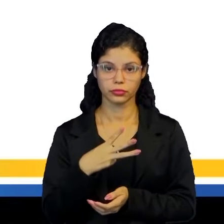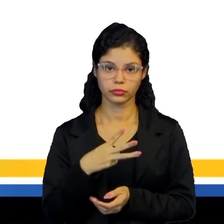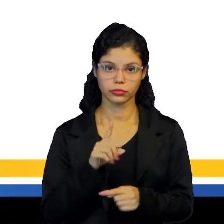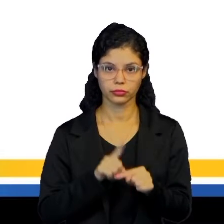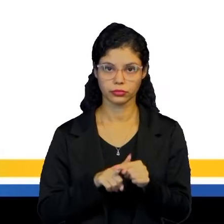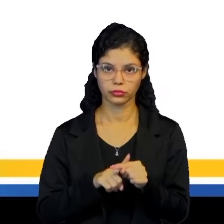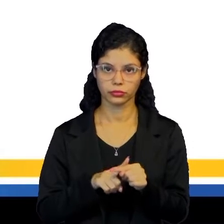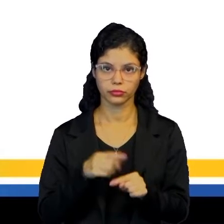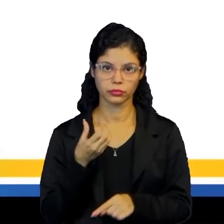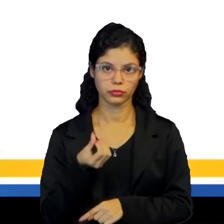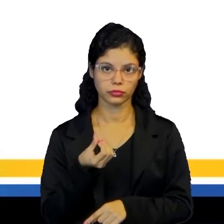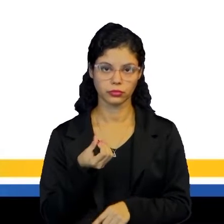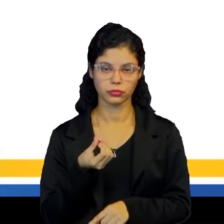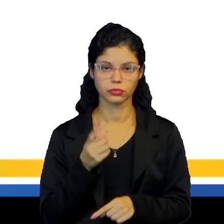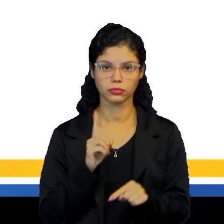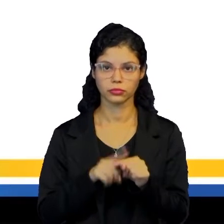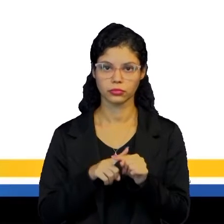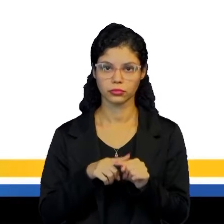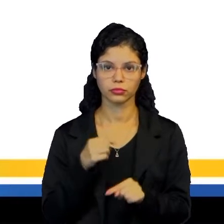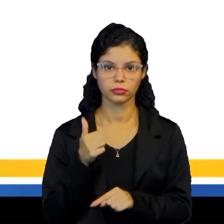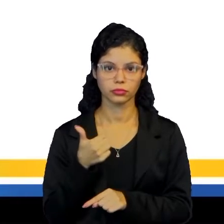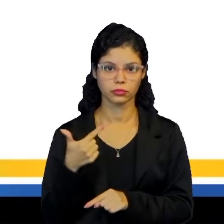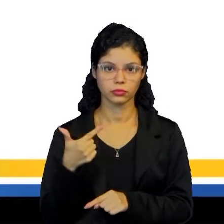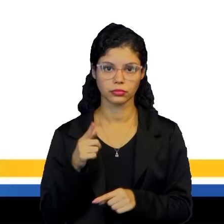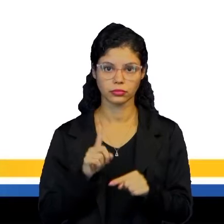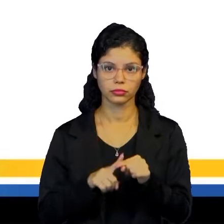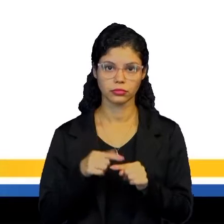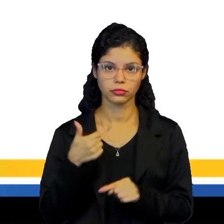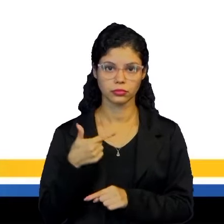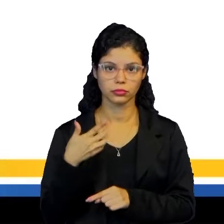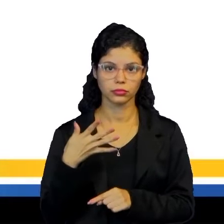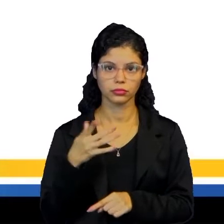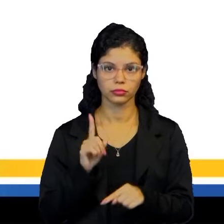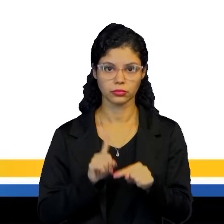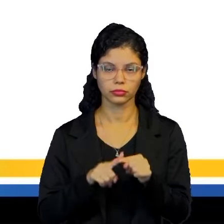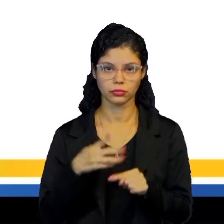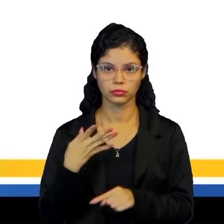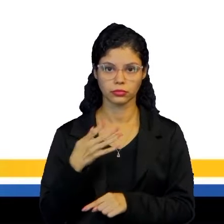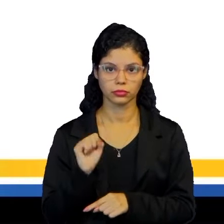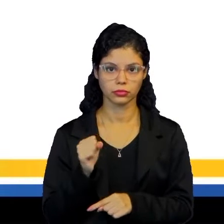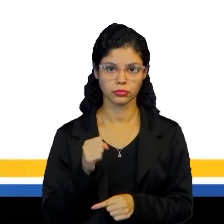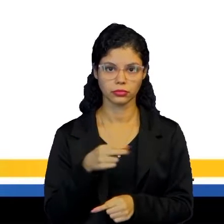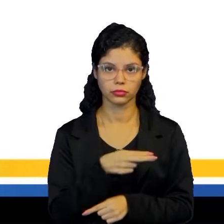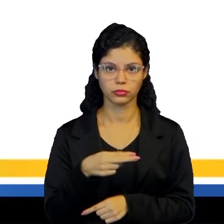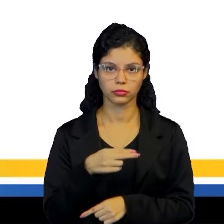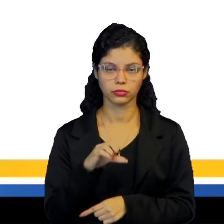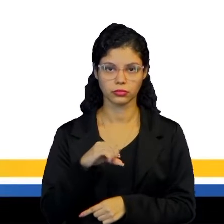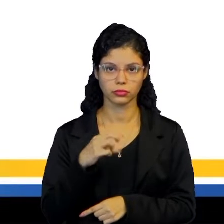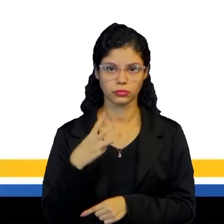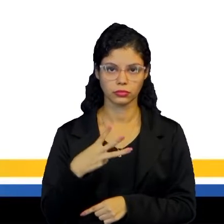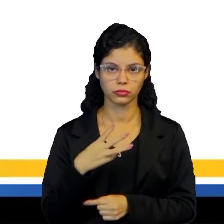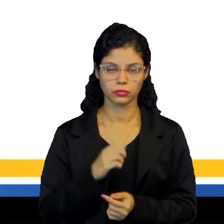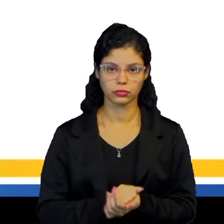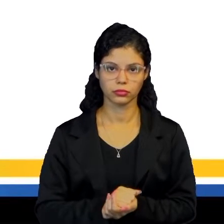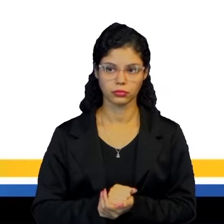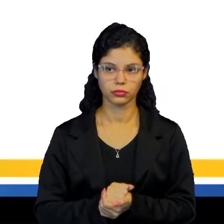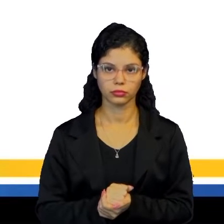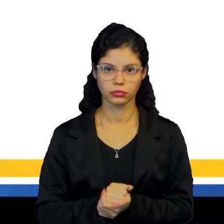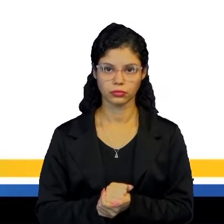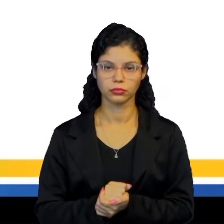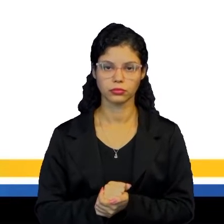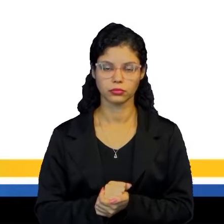3 mais 6 mais 12 mais 24 mais 48, que é igual a